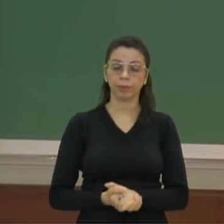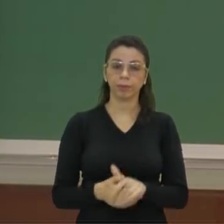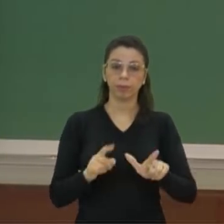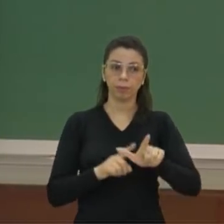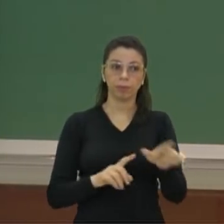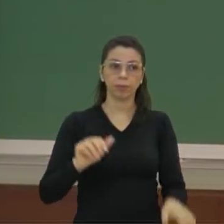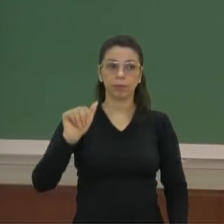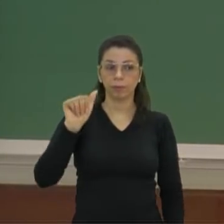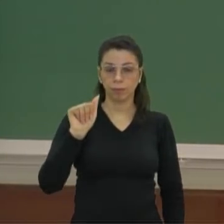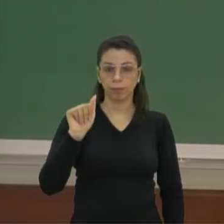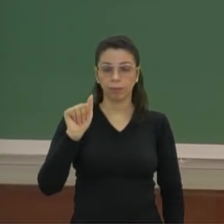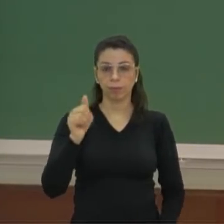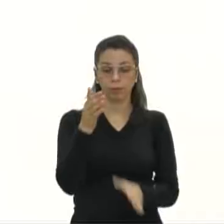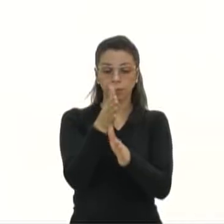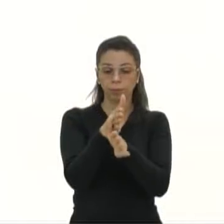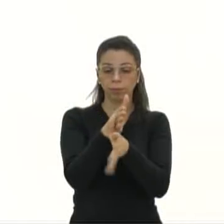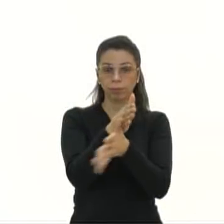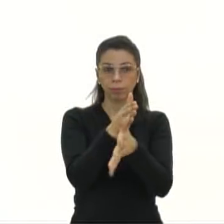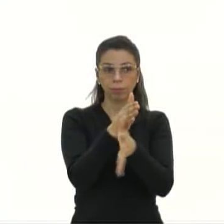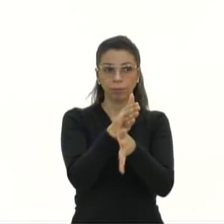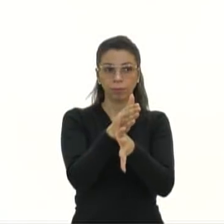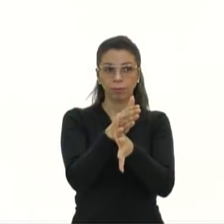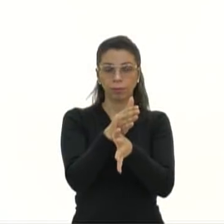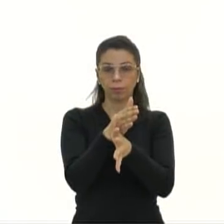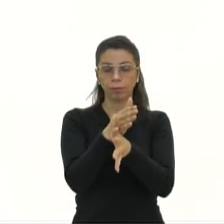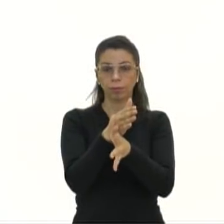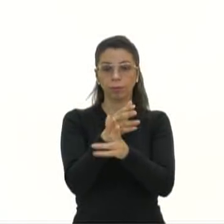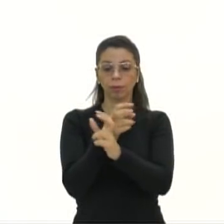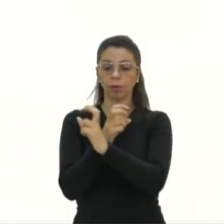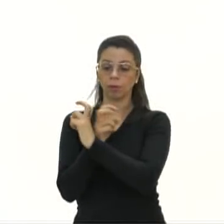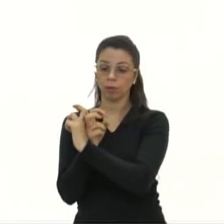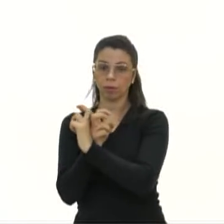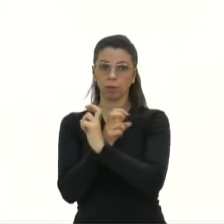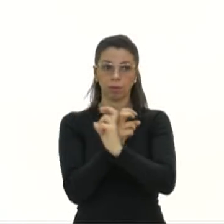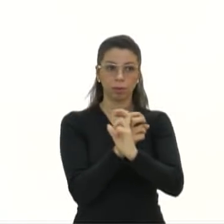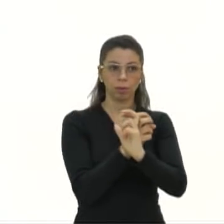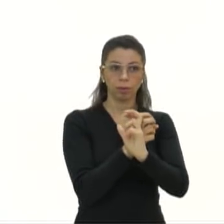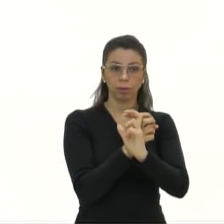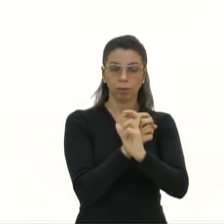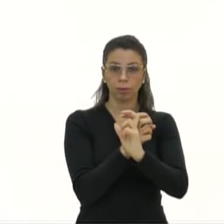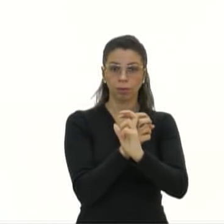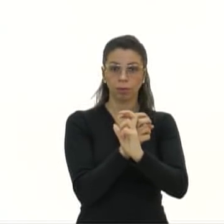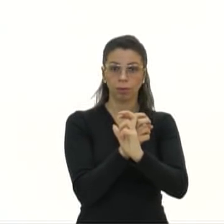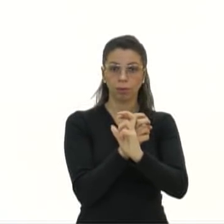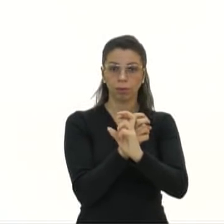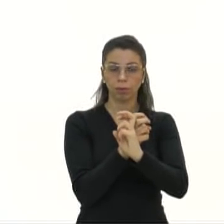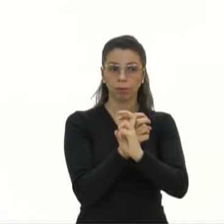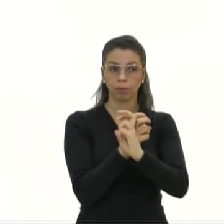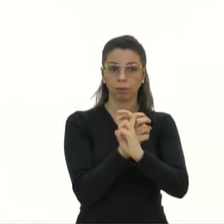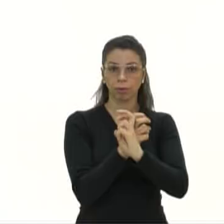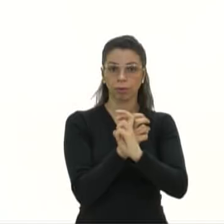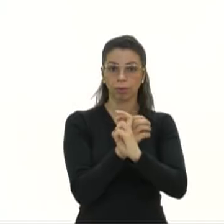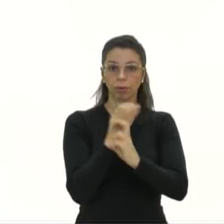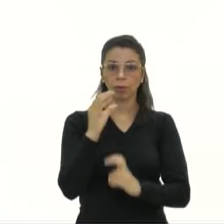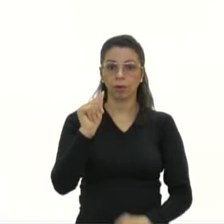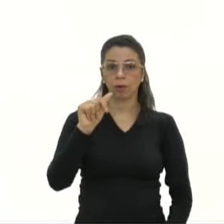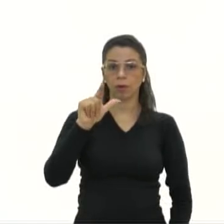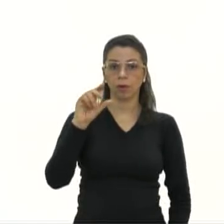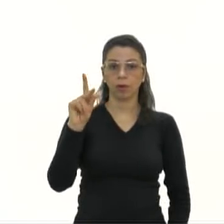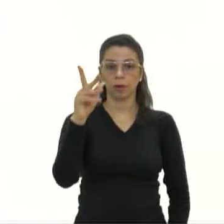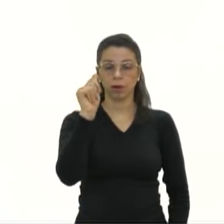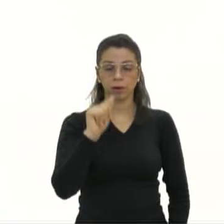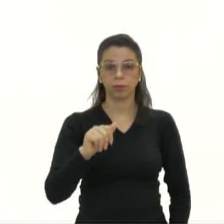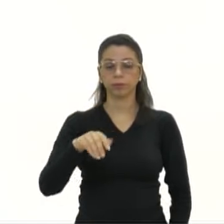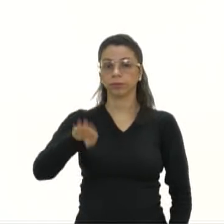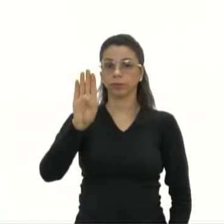A, tímpano, estribo, bigorna, martelo e cóclea.